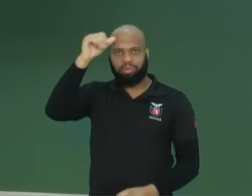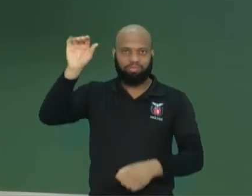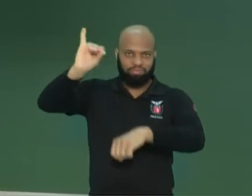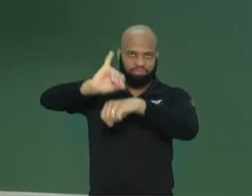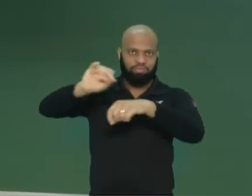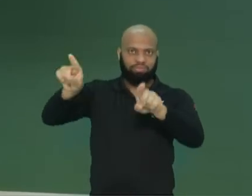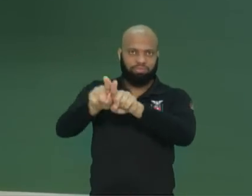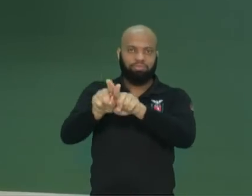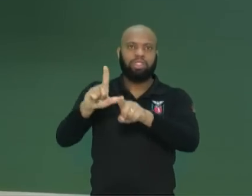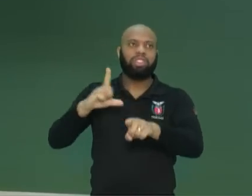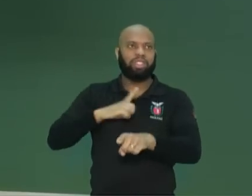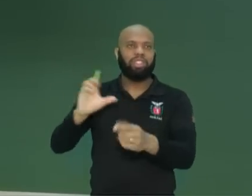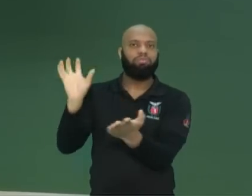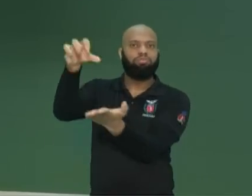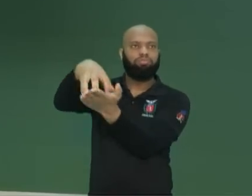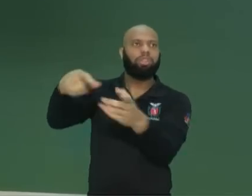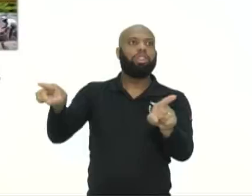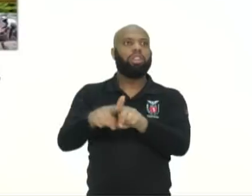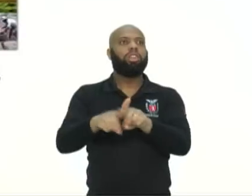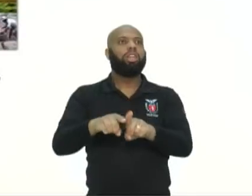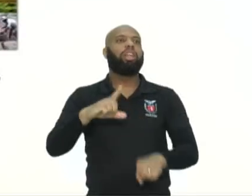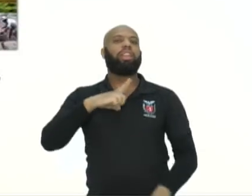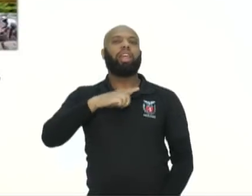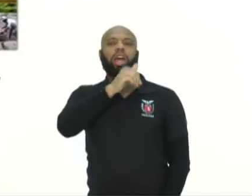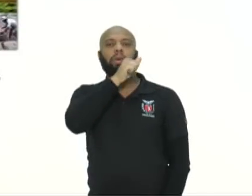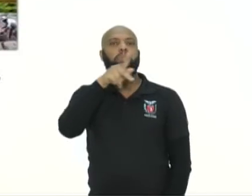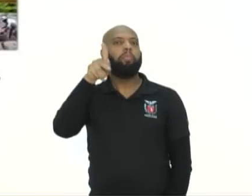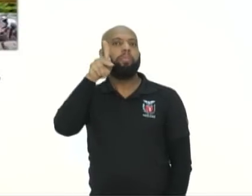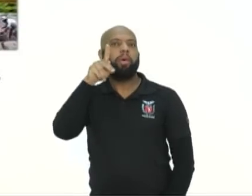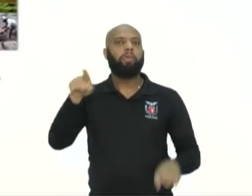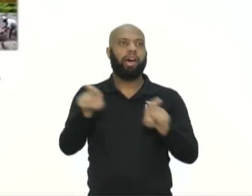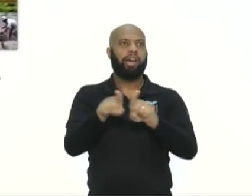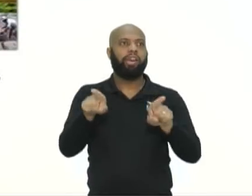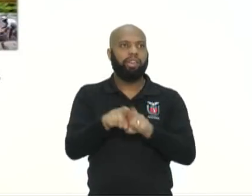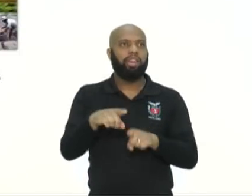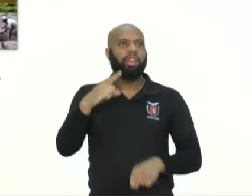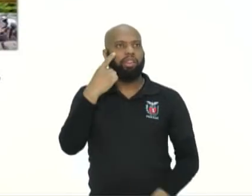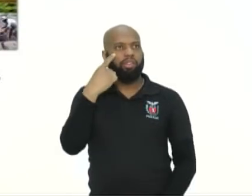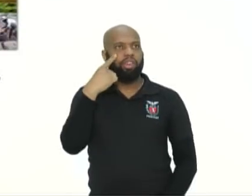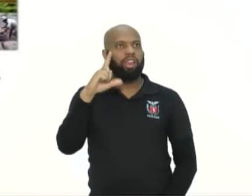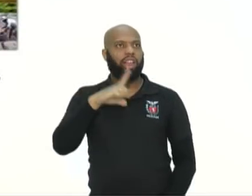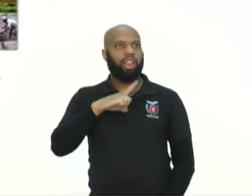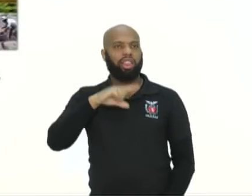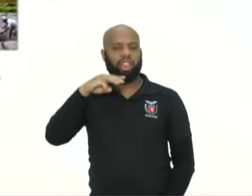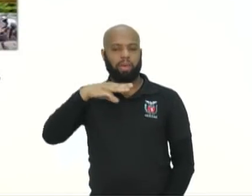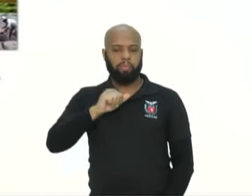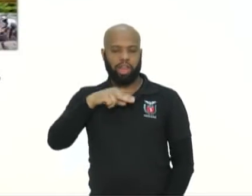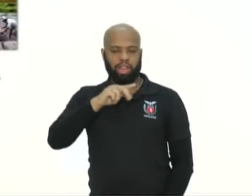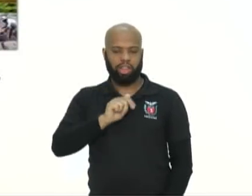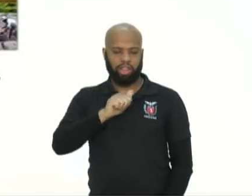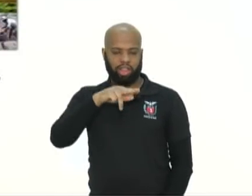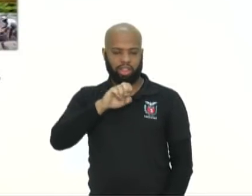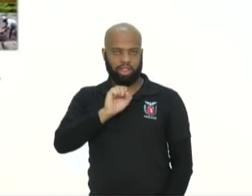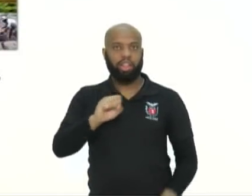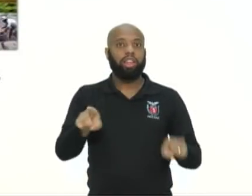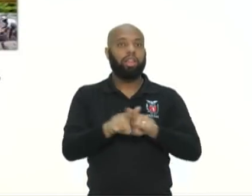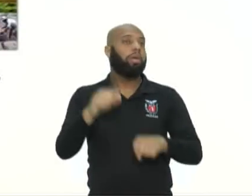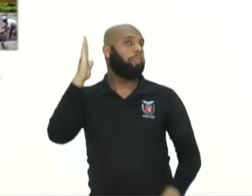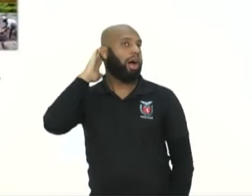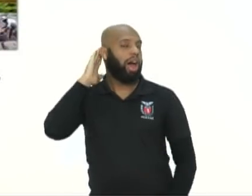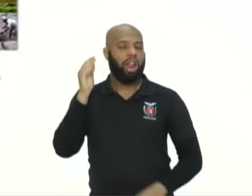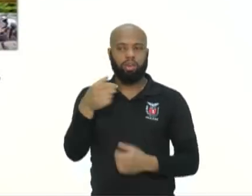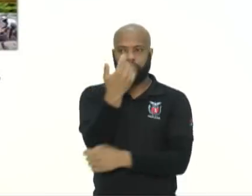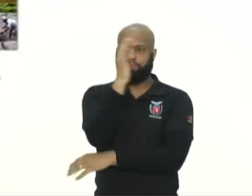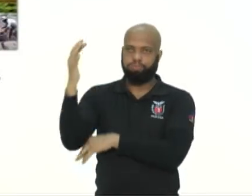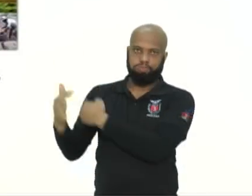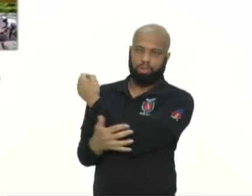Ali no Amapá, a produção de manganês. No Pará, na Serra do Carajás, a exploração ali de recursos minerais.